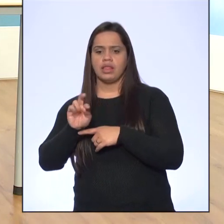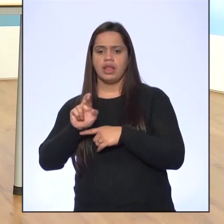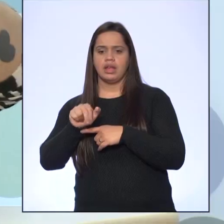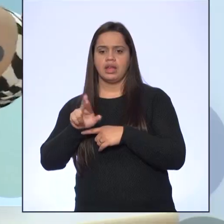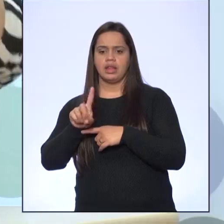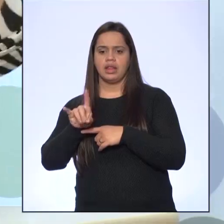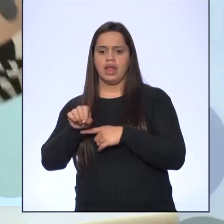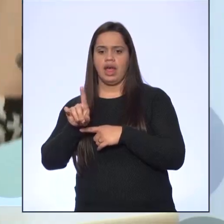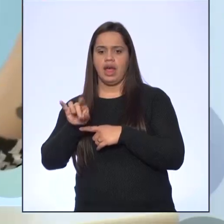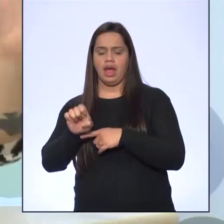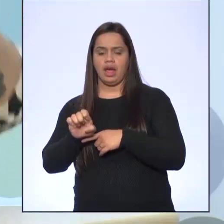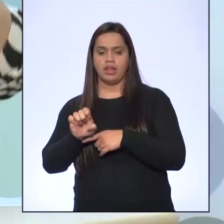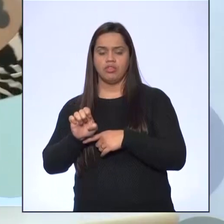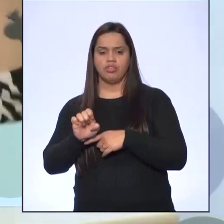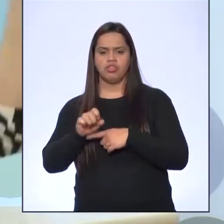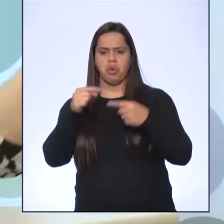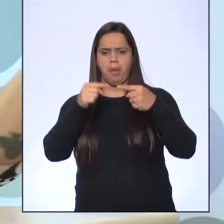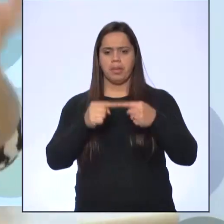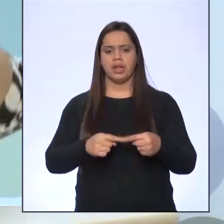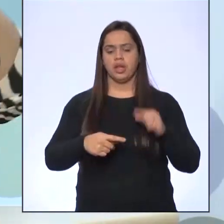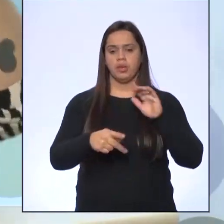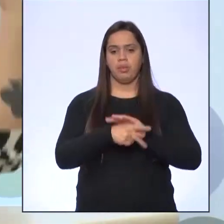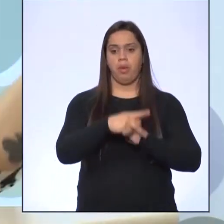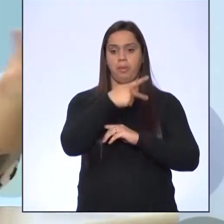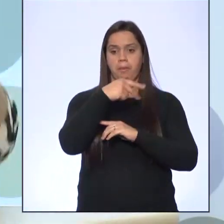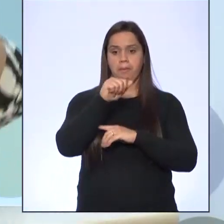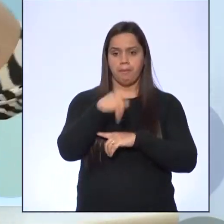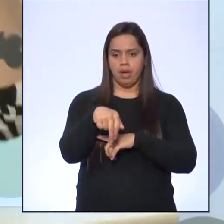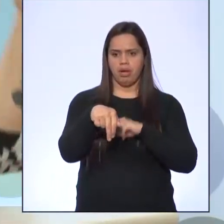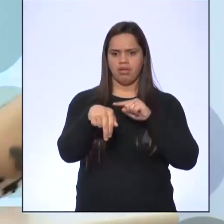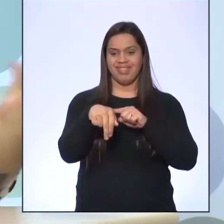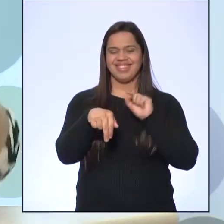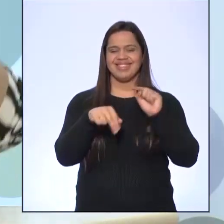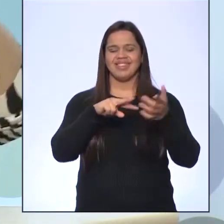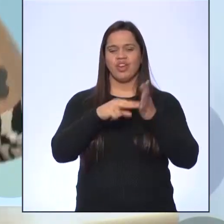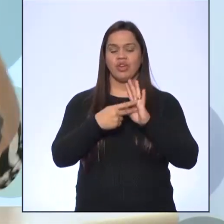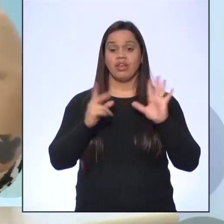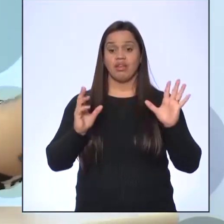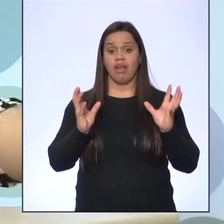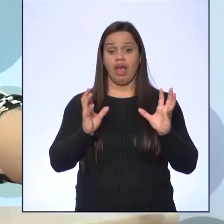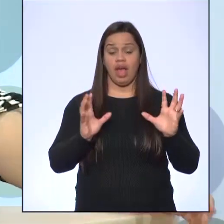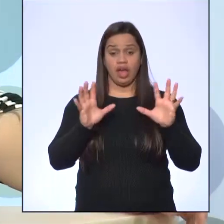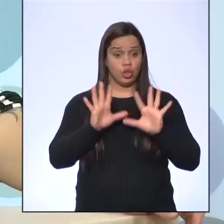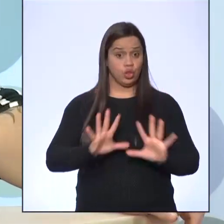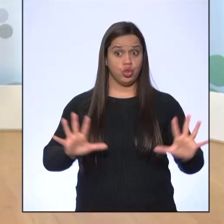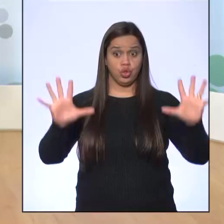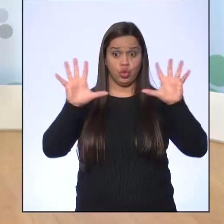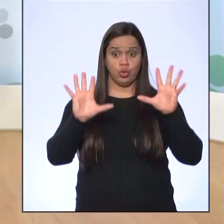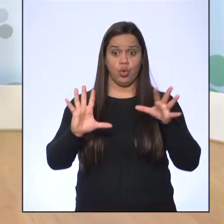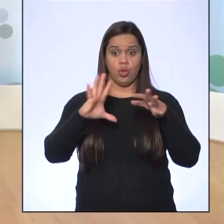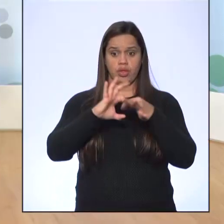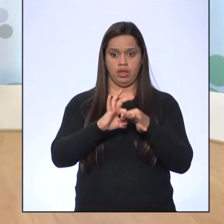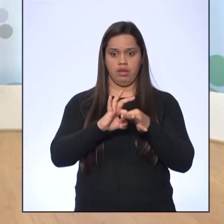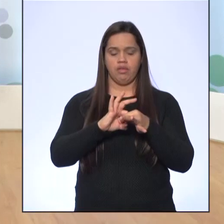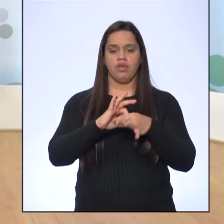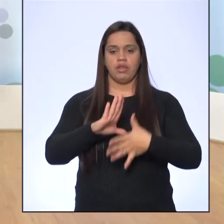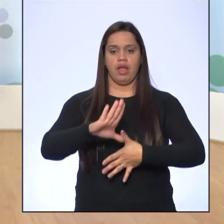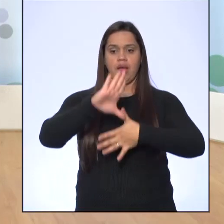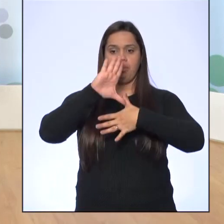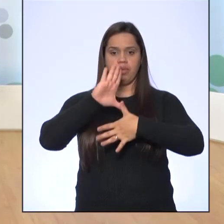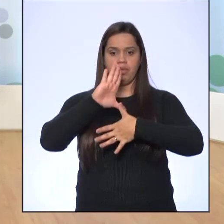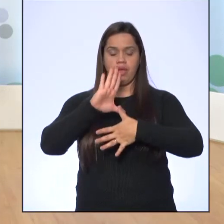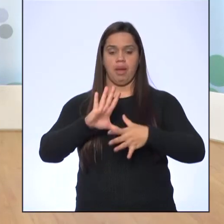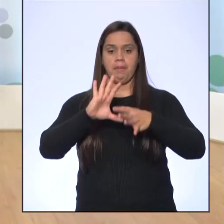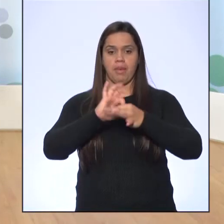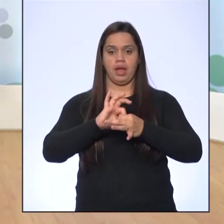pan-americanismo? Justamente essa ideia de De unir. unir, de união, de A todo. Annalise e a Laura falaram isso, unir a América, uma